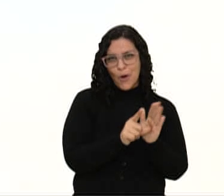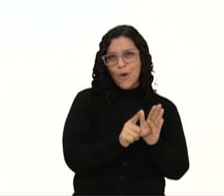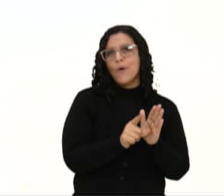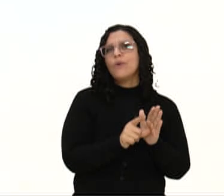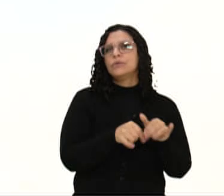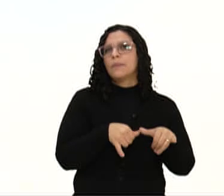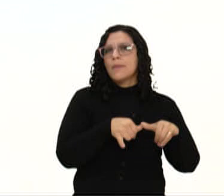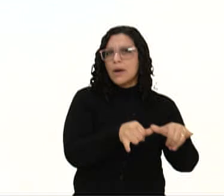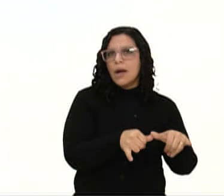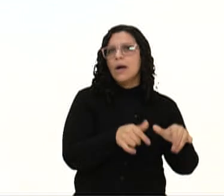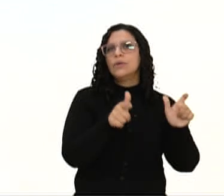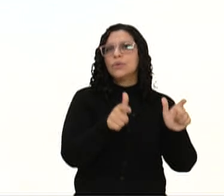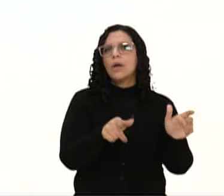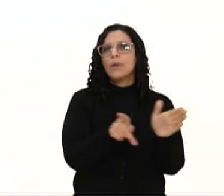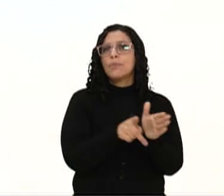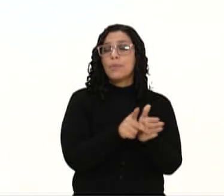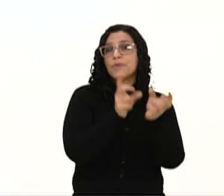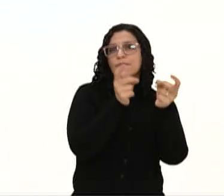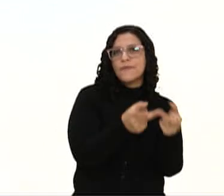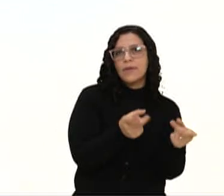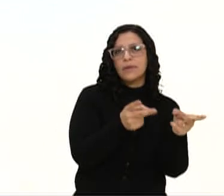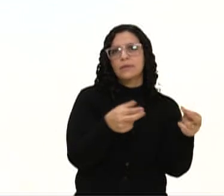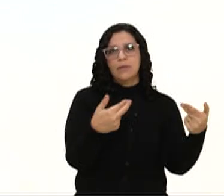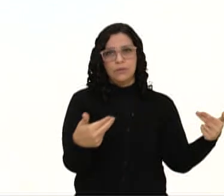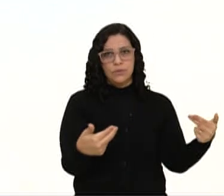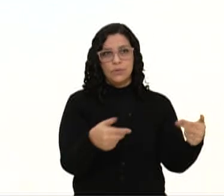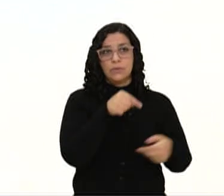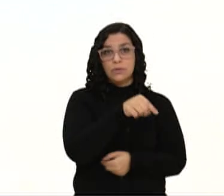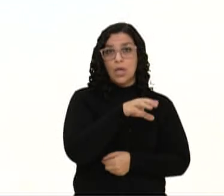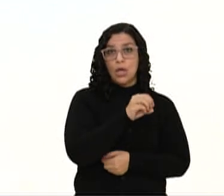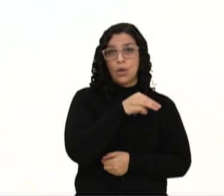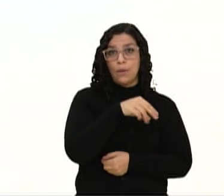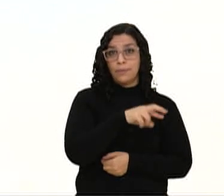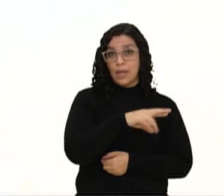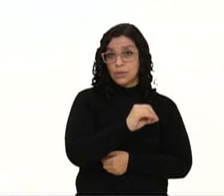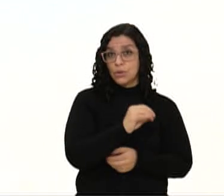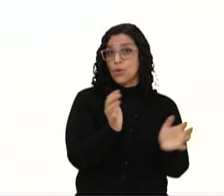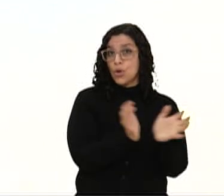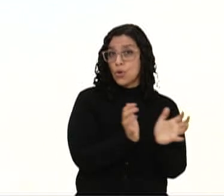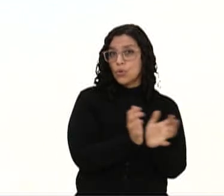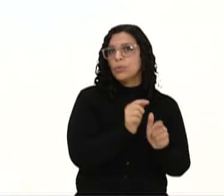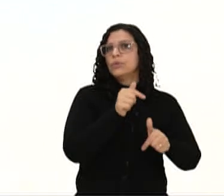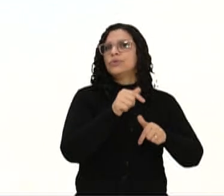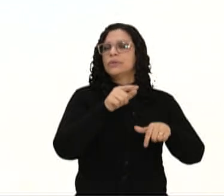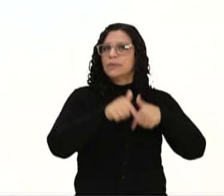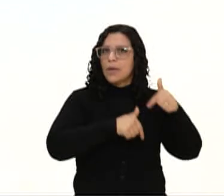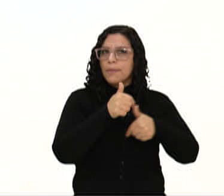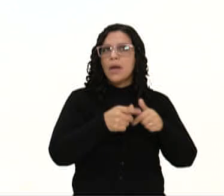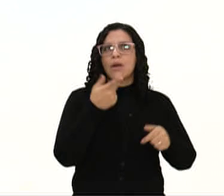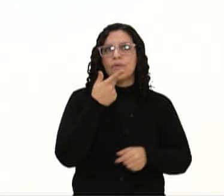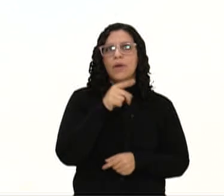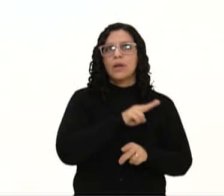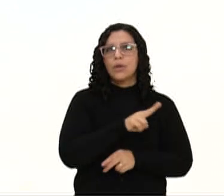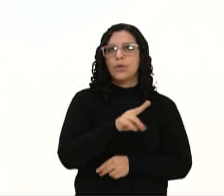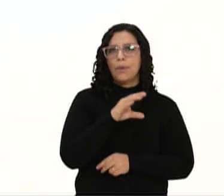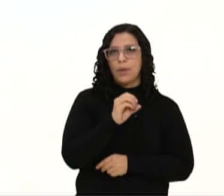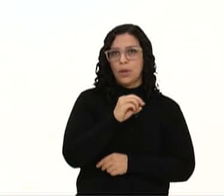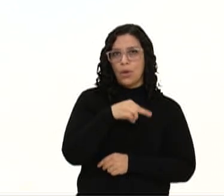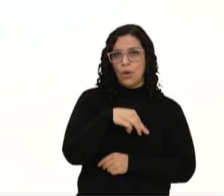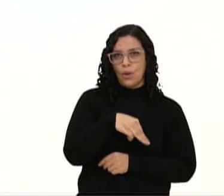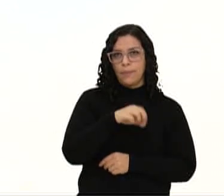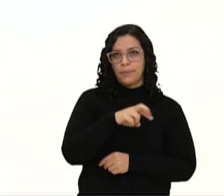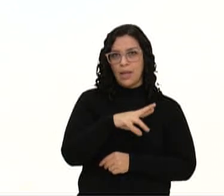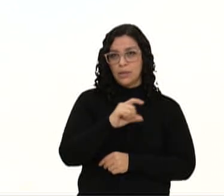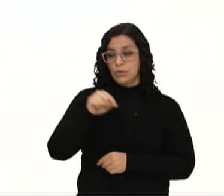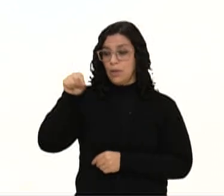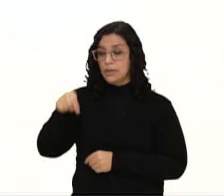loja, armazém, estabelecimento comercial. Isso aqui é um conjunto de coisas que a gente vai chamar de comércio.